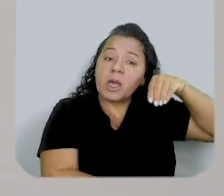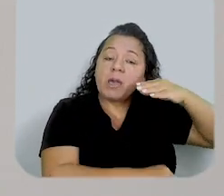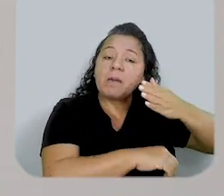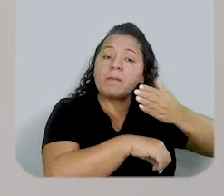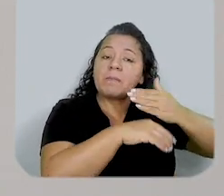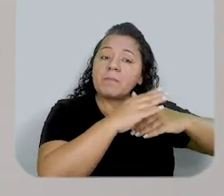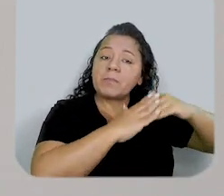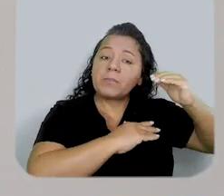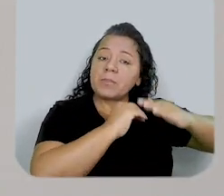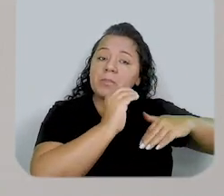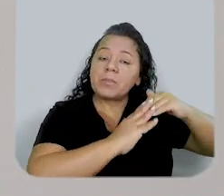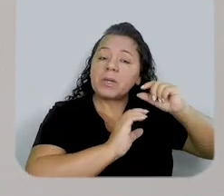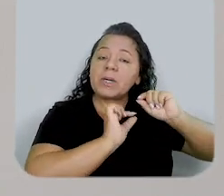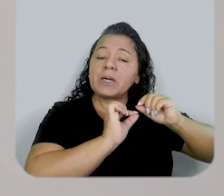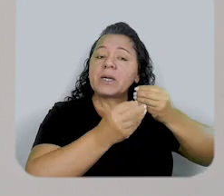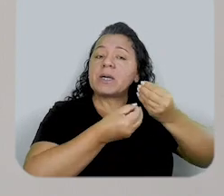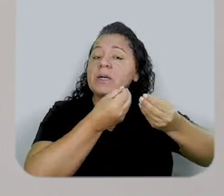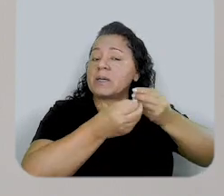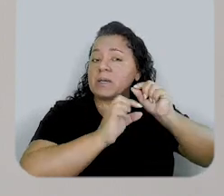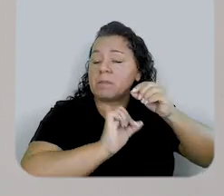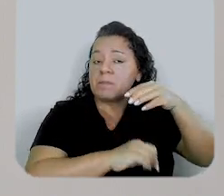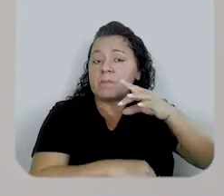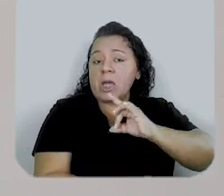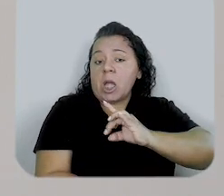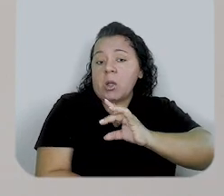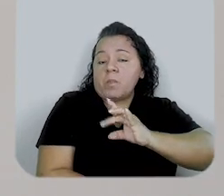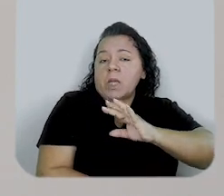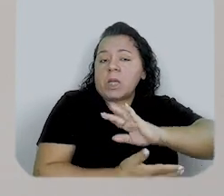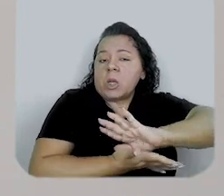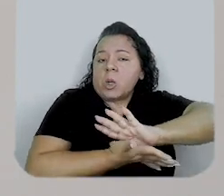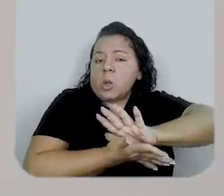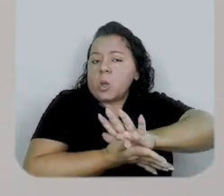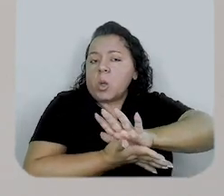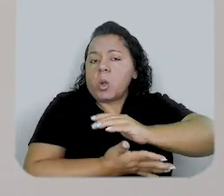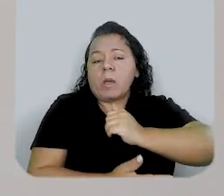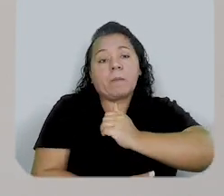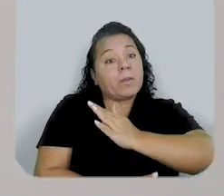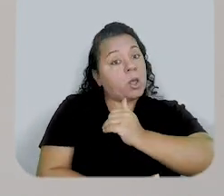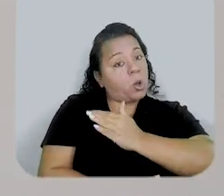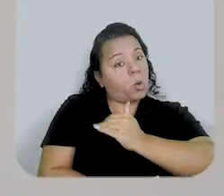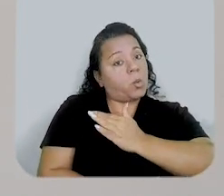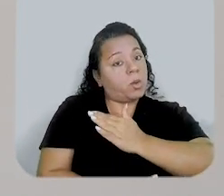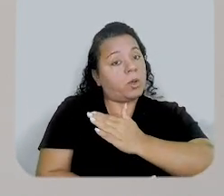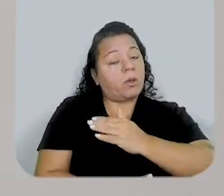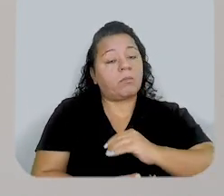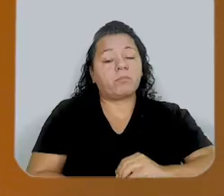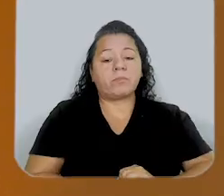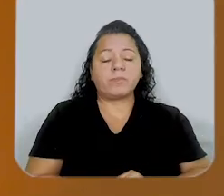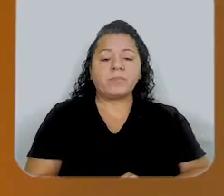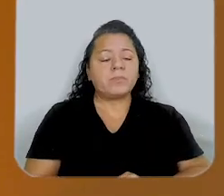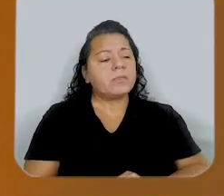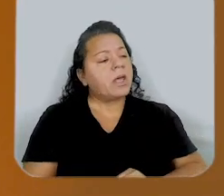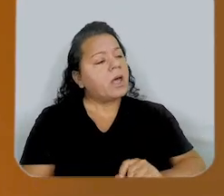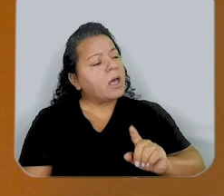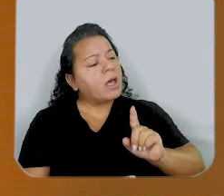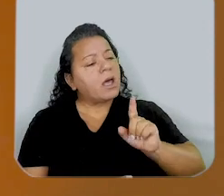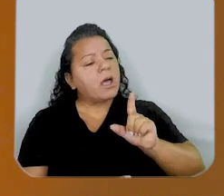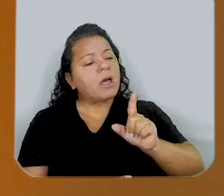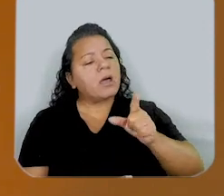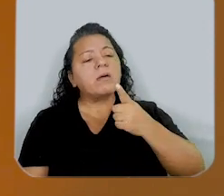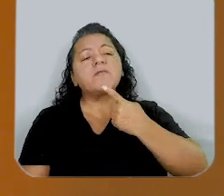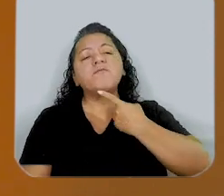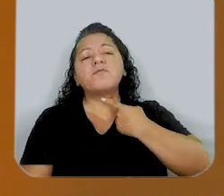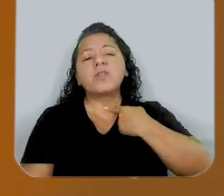isso, por medo de opressão mesmo, por preconceito. Clarinda, já que você falou sobre